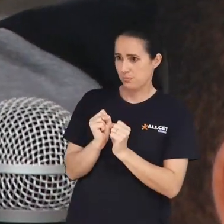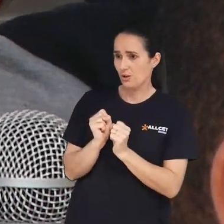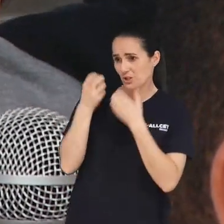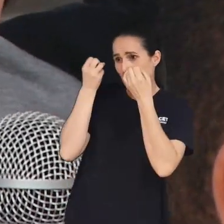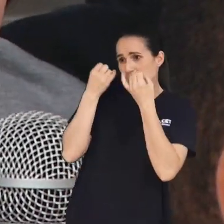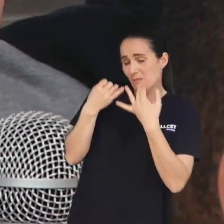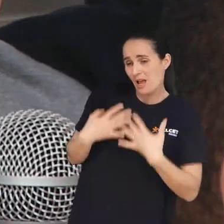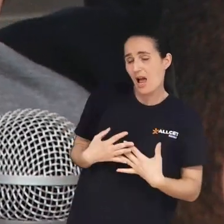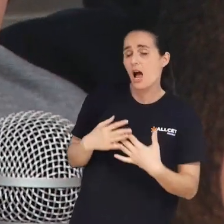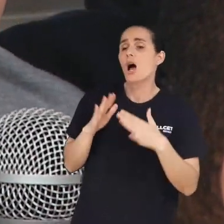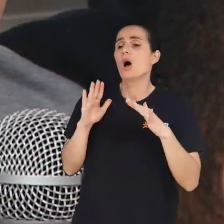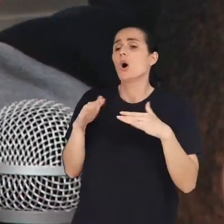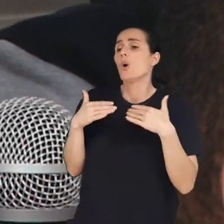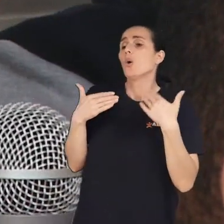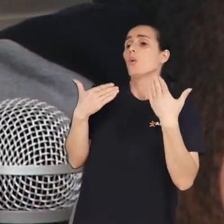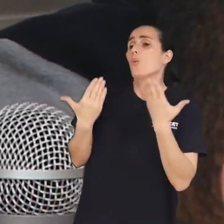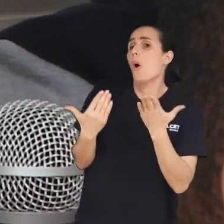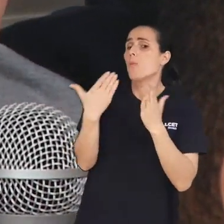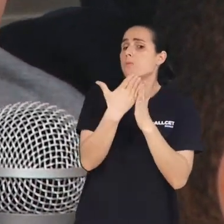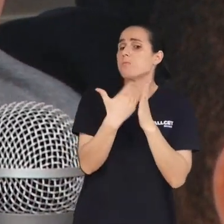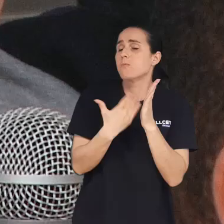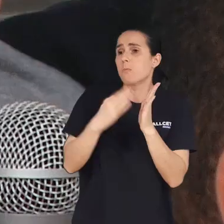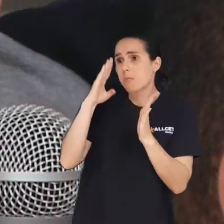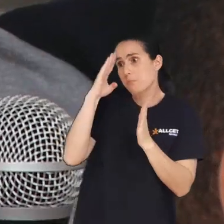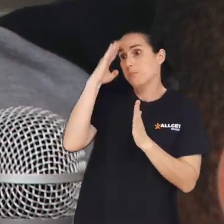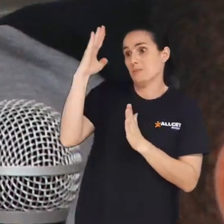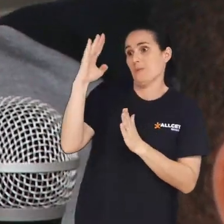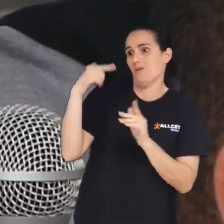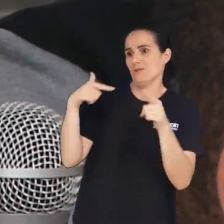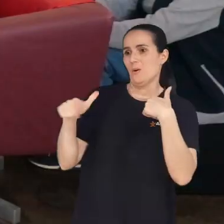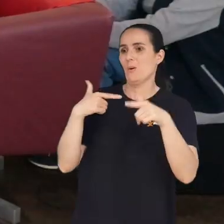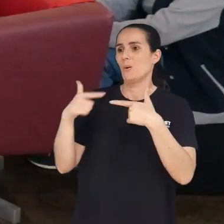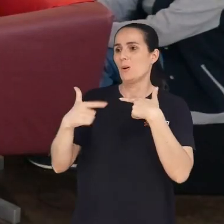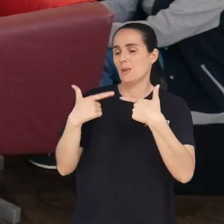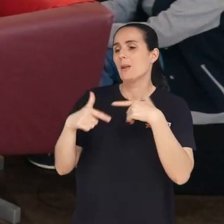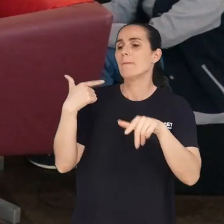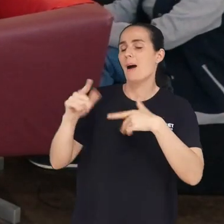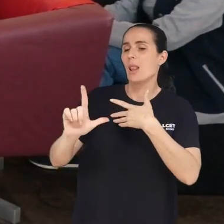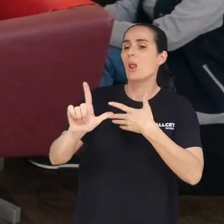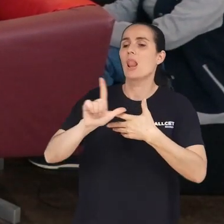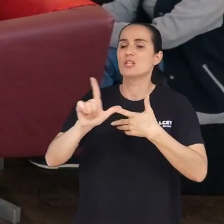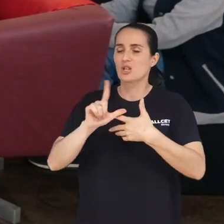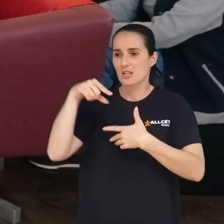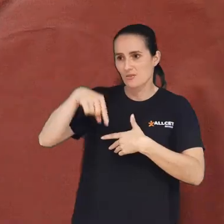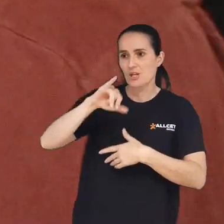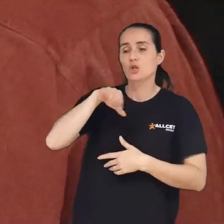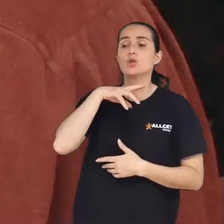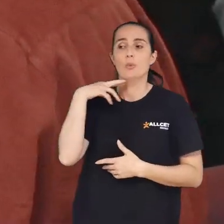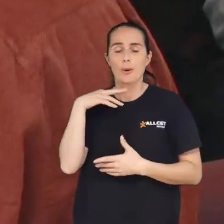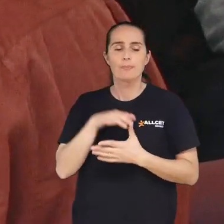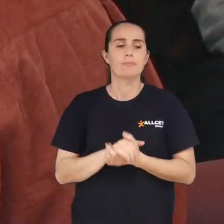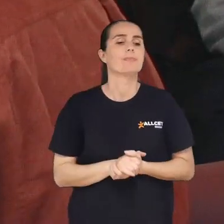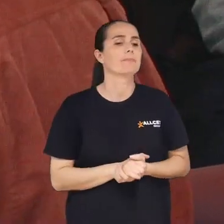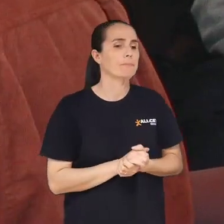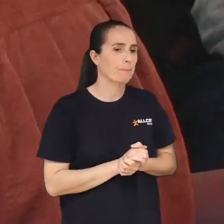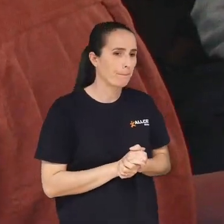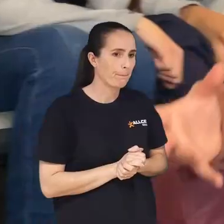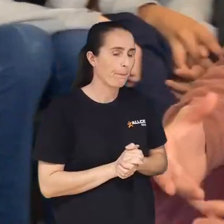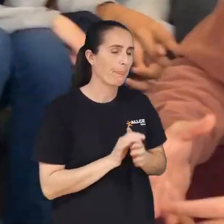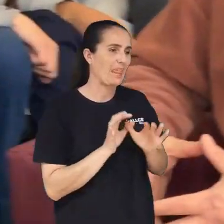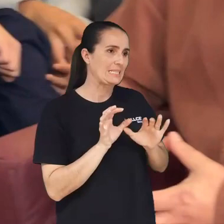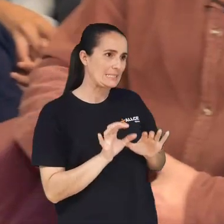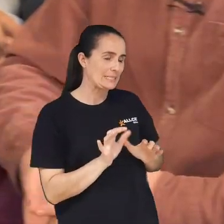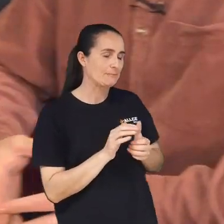suas prioridades com os trabalhos realizados como legislador de Jaraguá do Sul? Assim, Sara, o